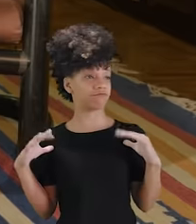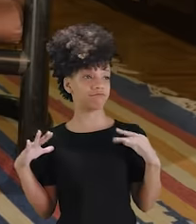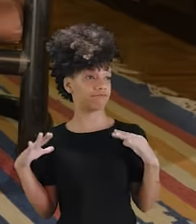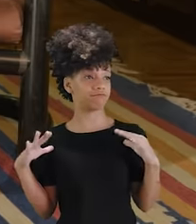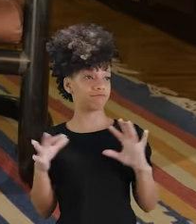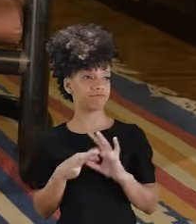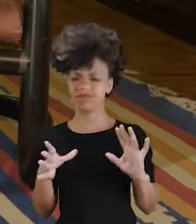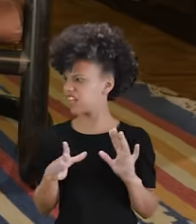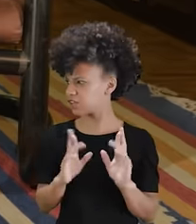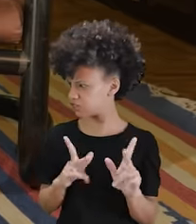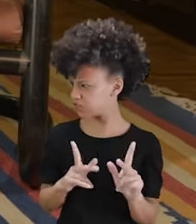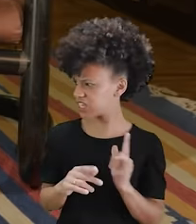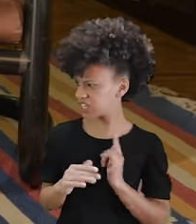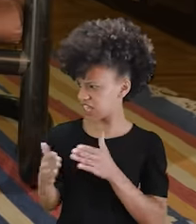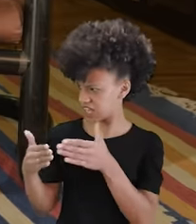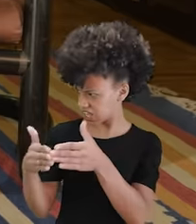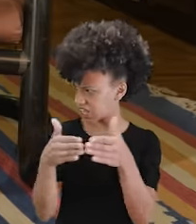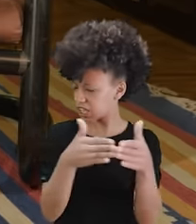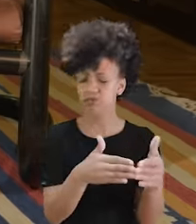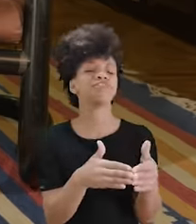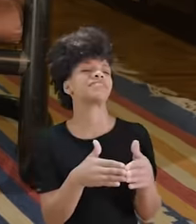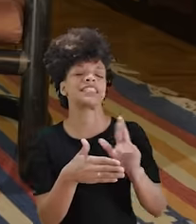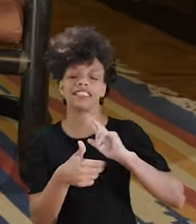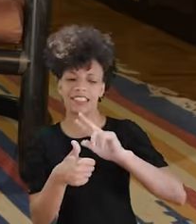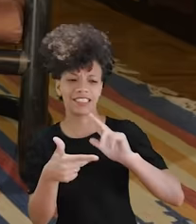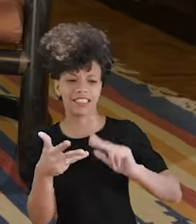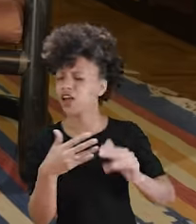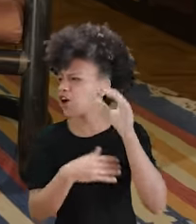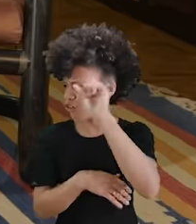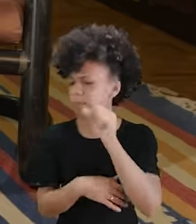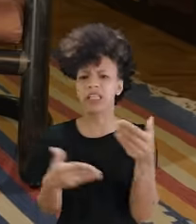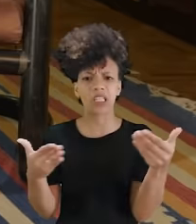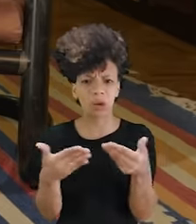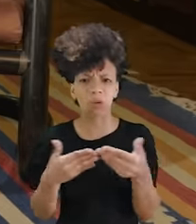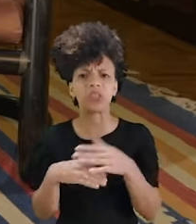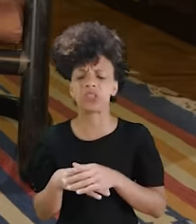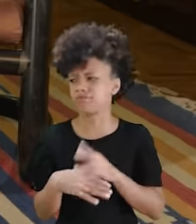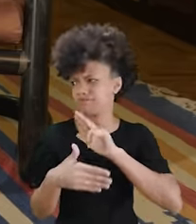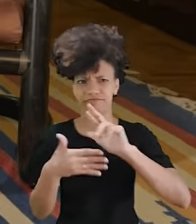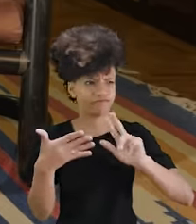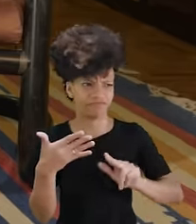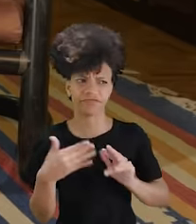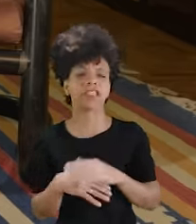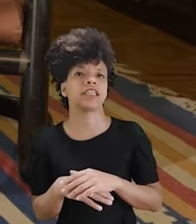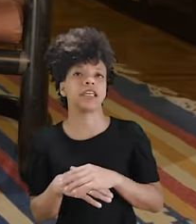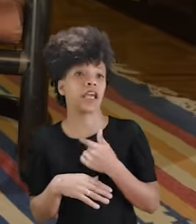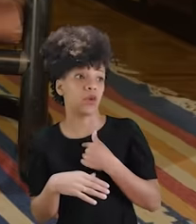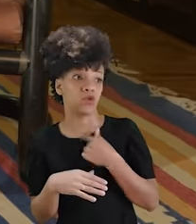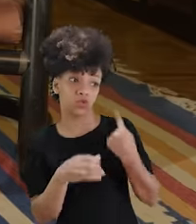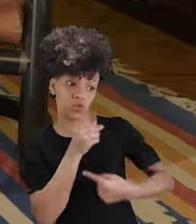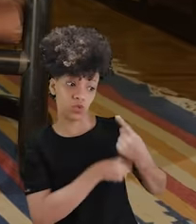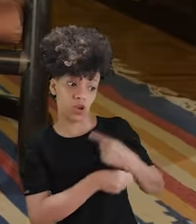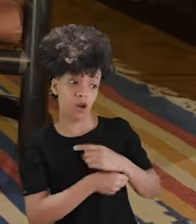relaxado Então sai diferença de navio completa completo vou prender muito hoje completa eu